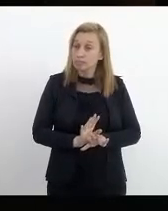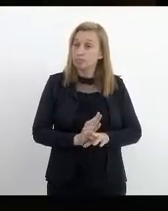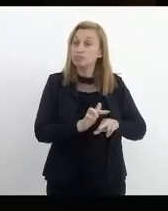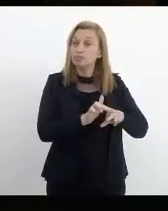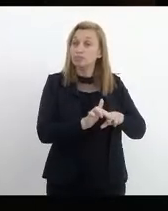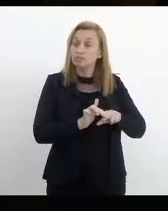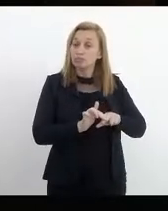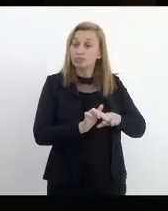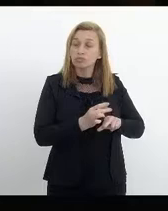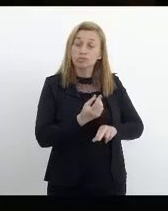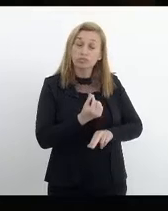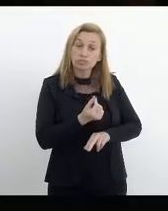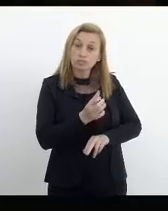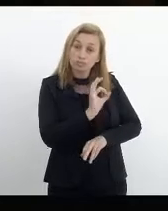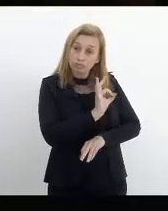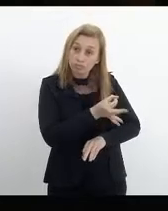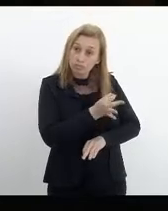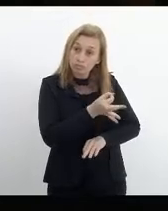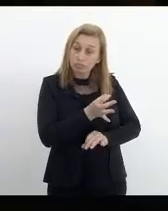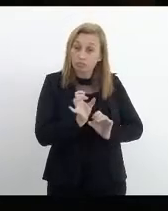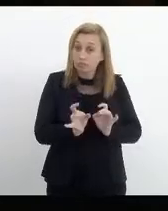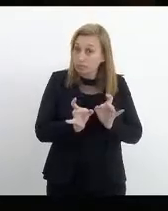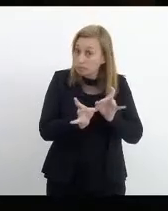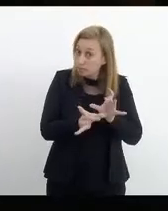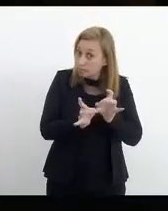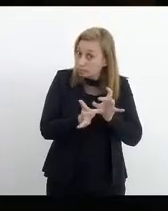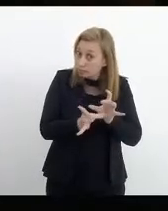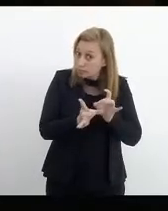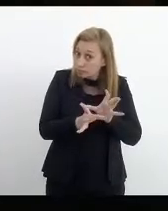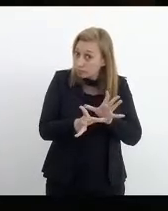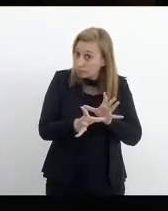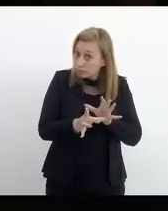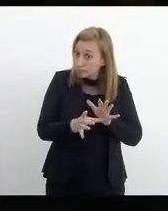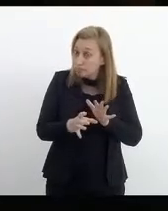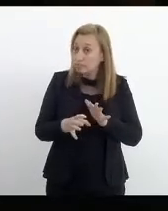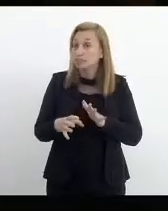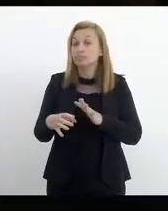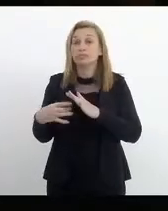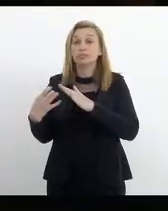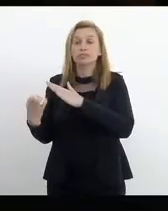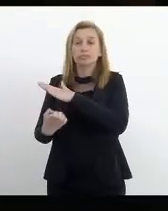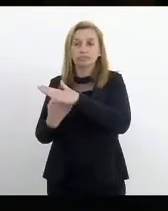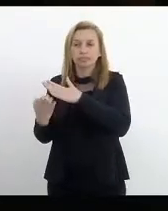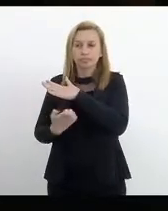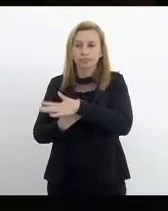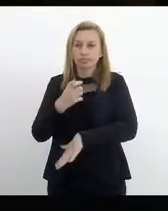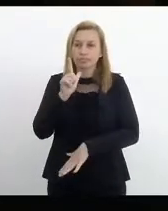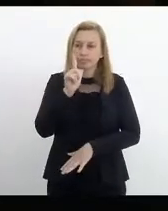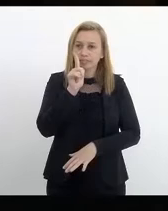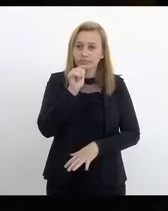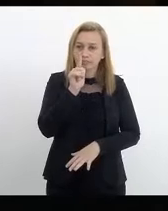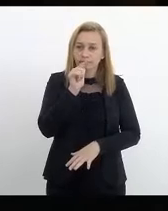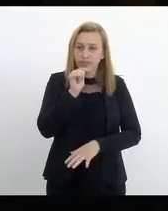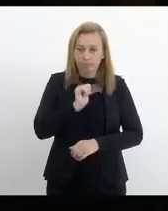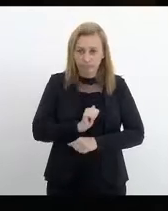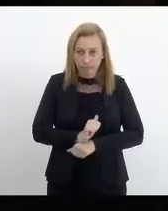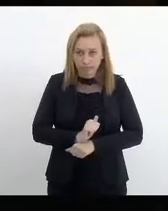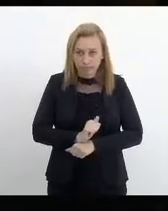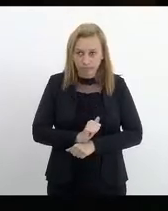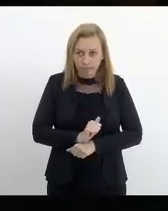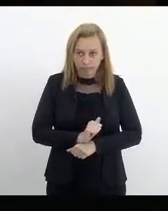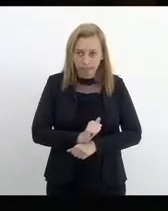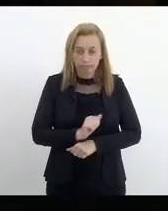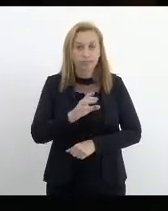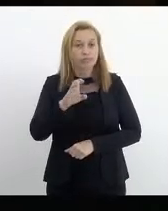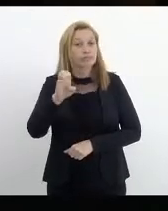desse dinheiro exatamente a venda da companhia de águas e esgotos do Estado do Rio de